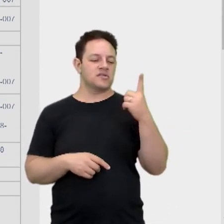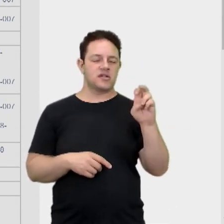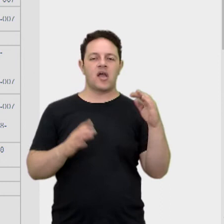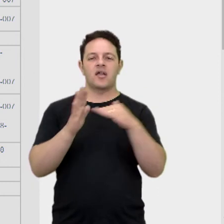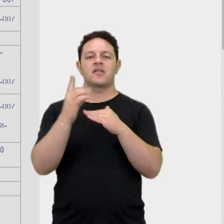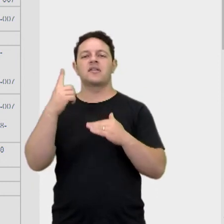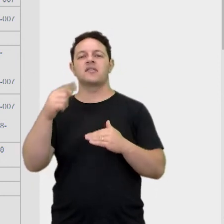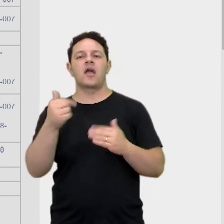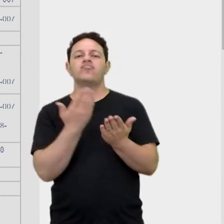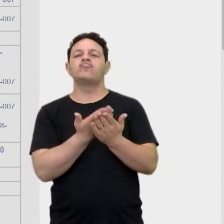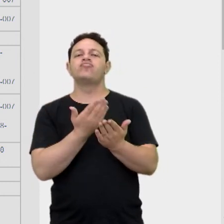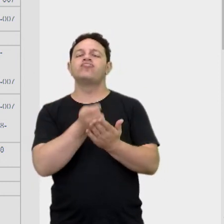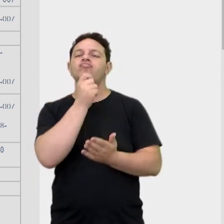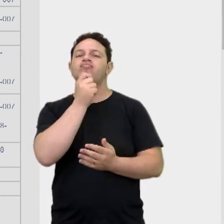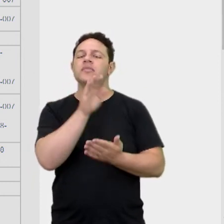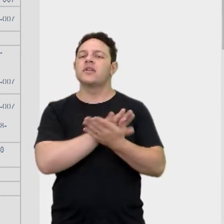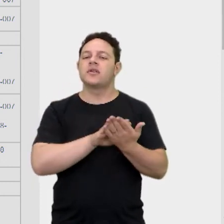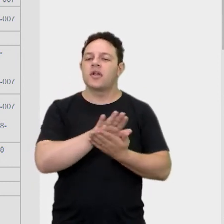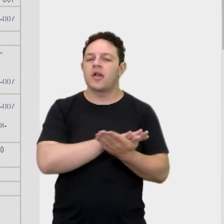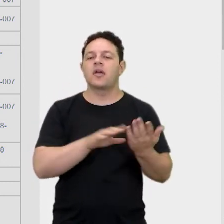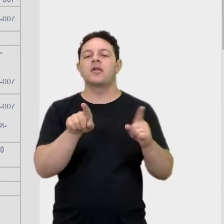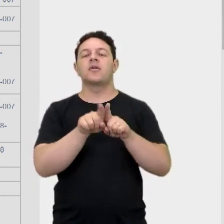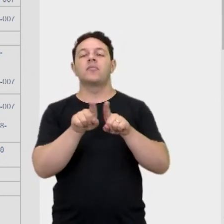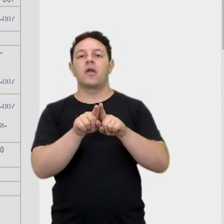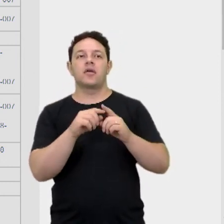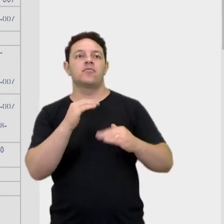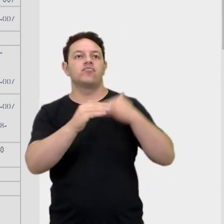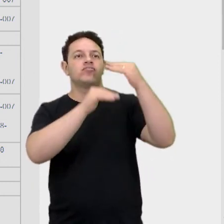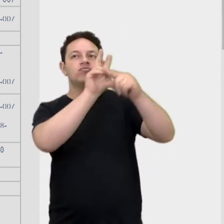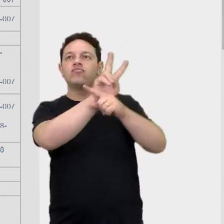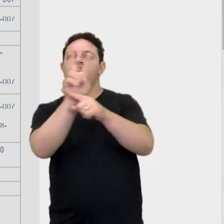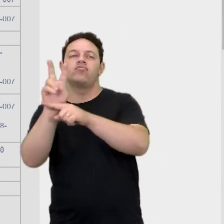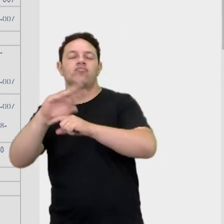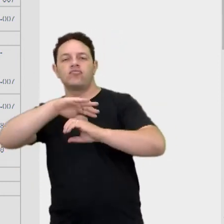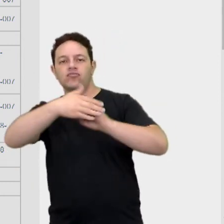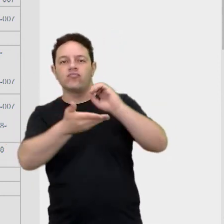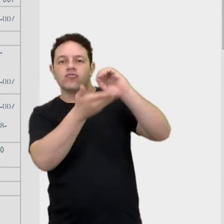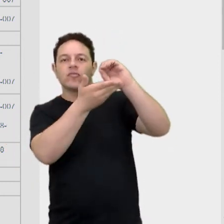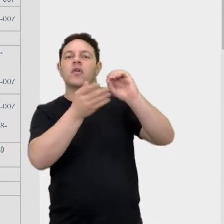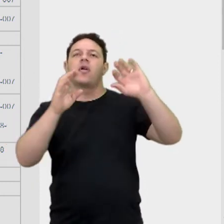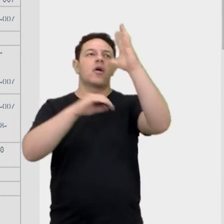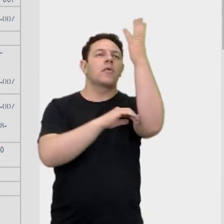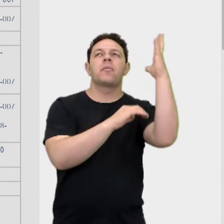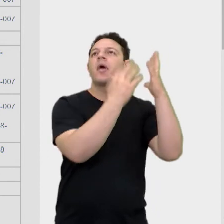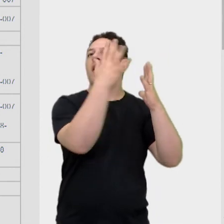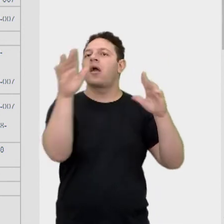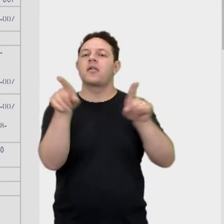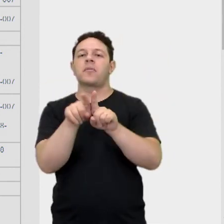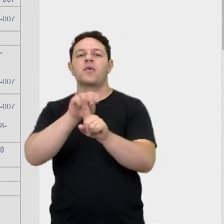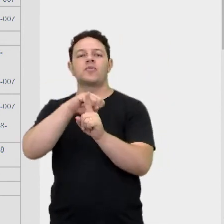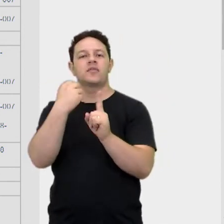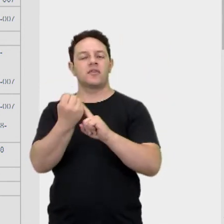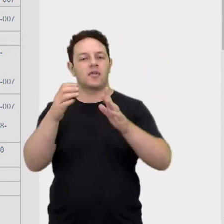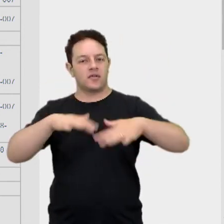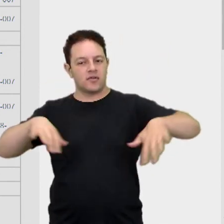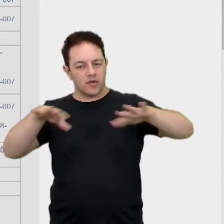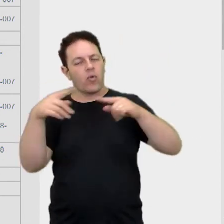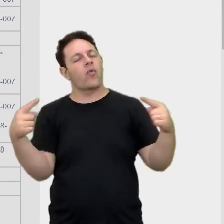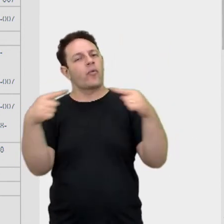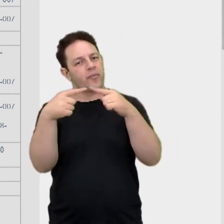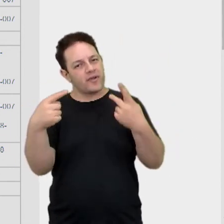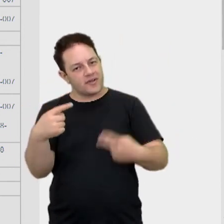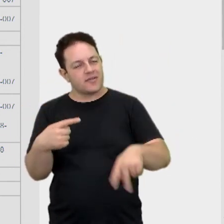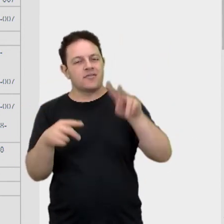17 anos, desenvolvimento sustentáveis, indicadores ambientais e sociais, que faz parte aí do nosso tema também,